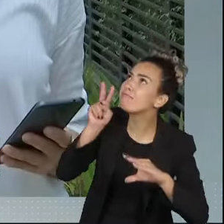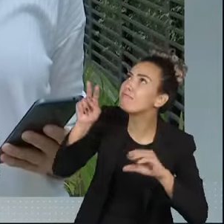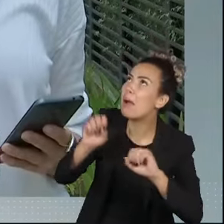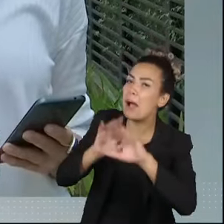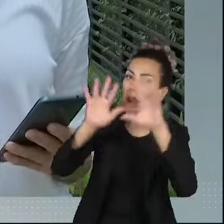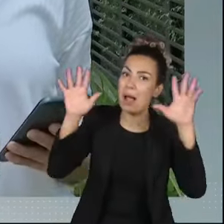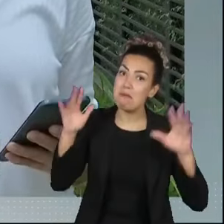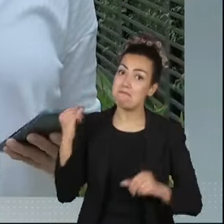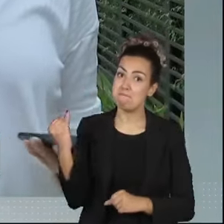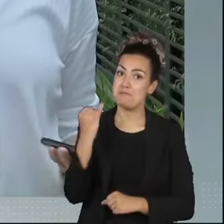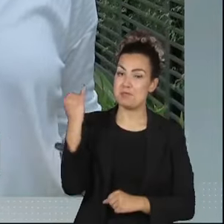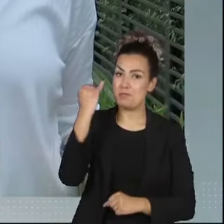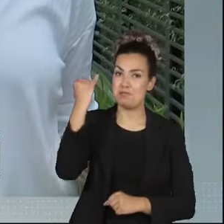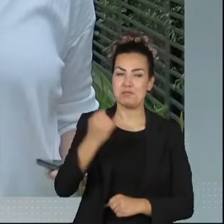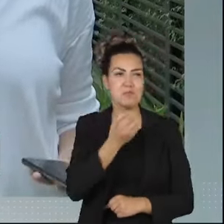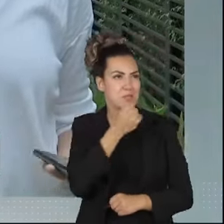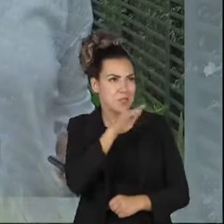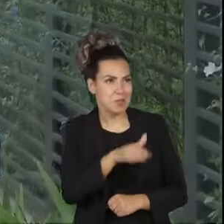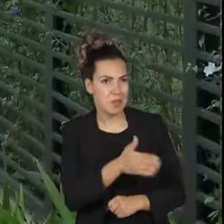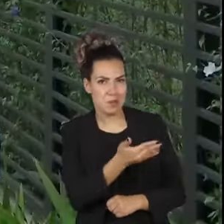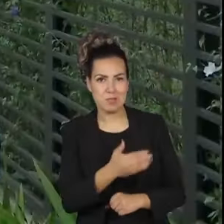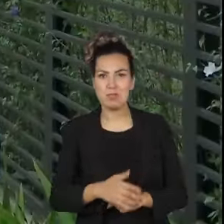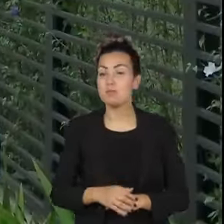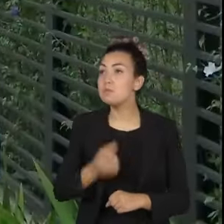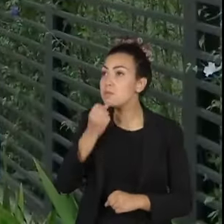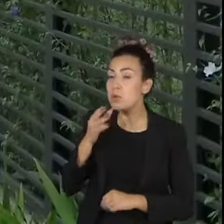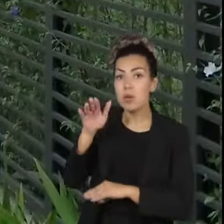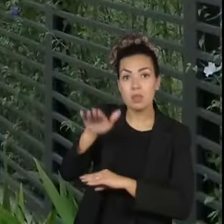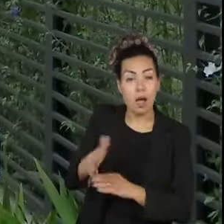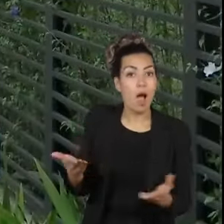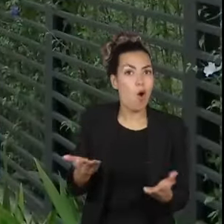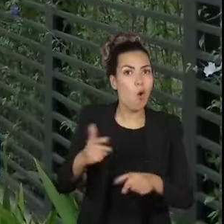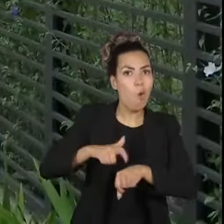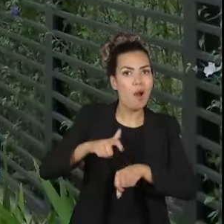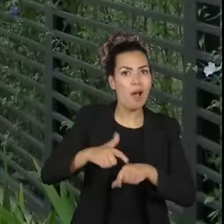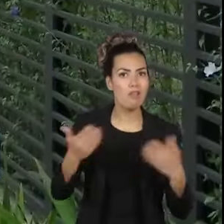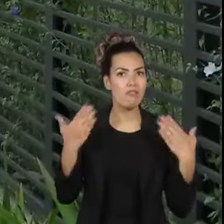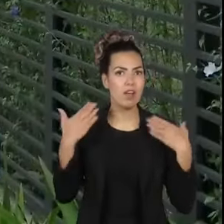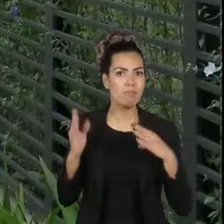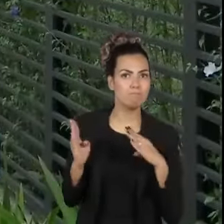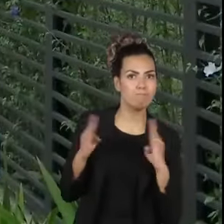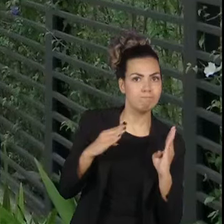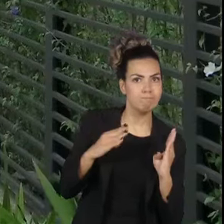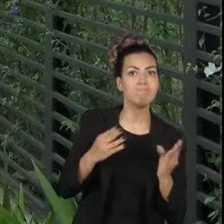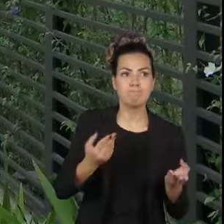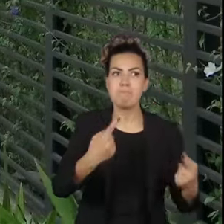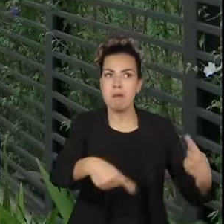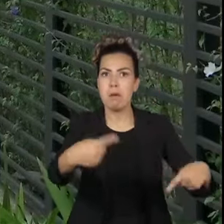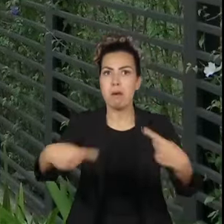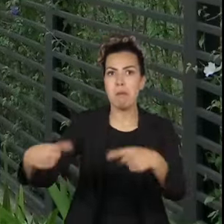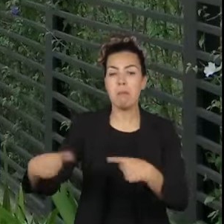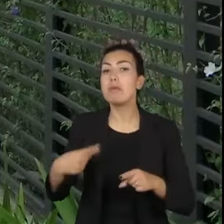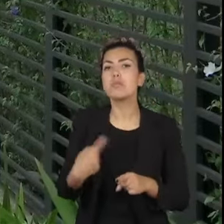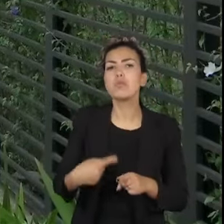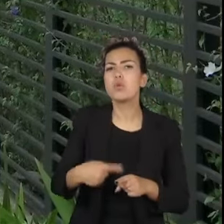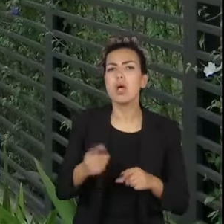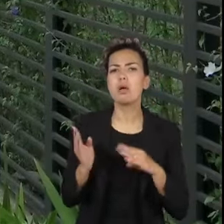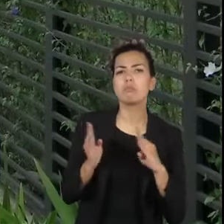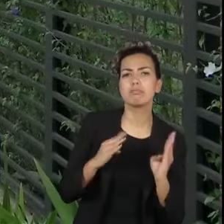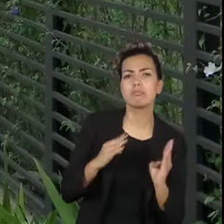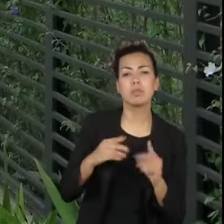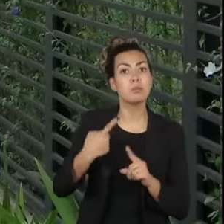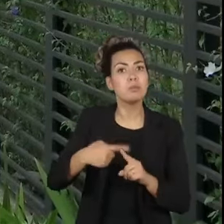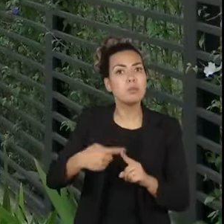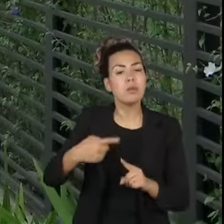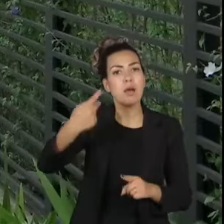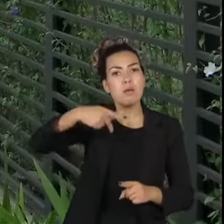Boa tarde, Aldo. Boa tarde a todos. O horário de verão voltou a ser discutido por causa da seca que atinge todo o país. Suspenso